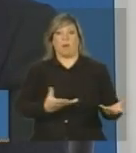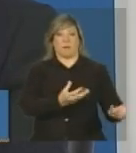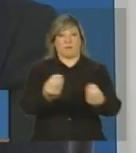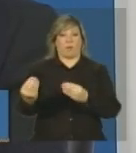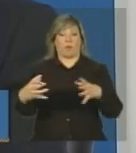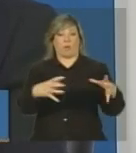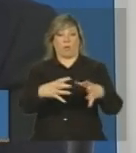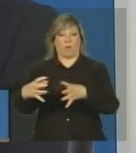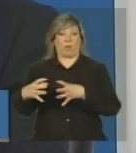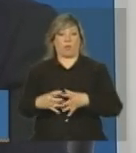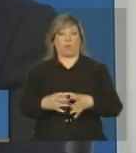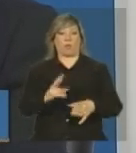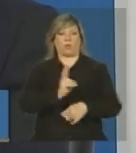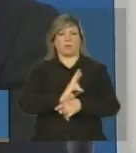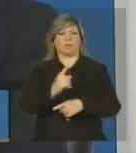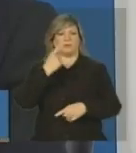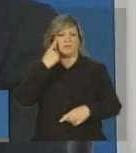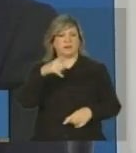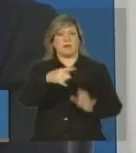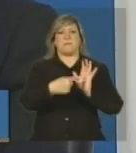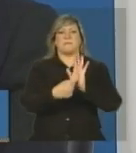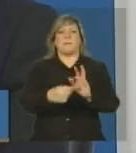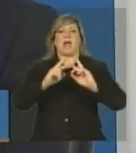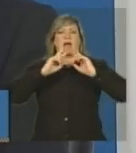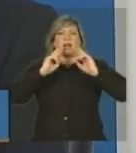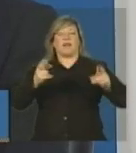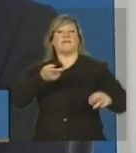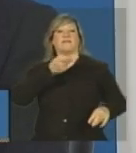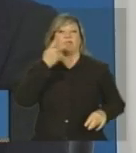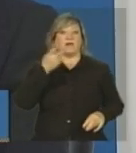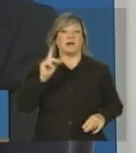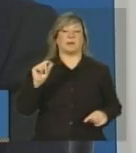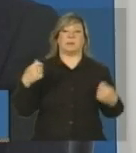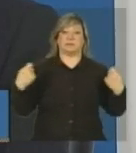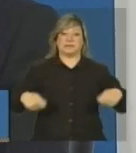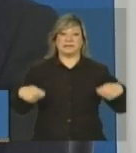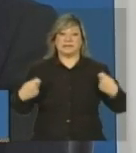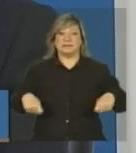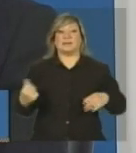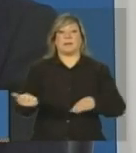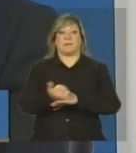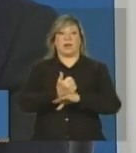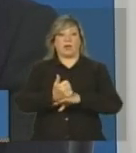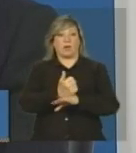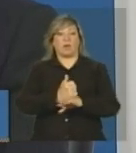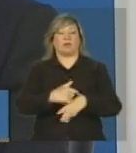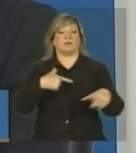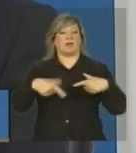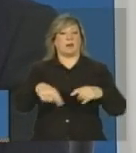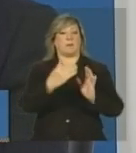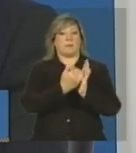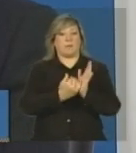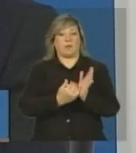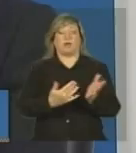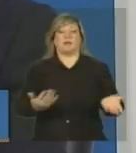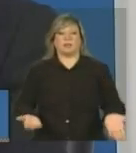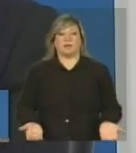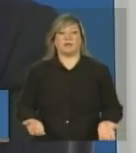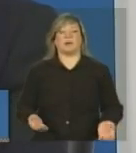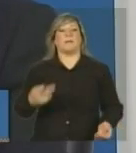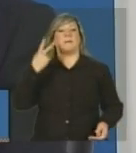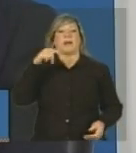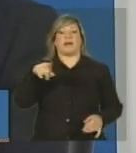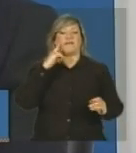controle apontam e fazem recomendações sobre a necessidade de melhorar a gestão do programa. Então, para além